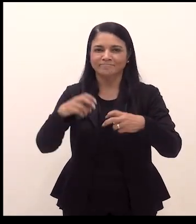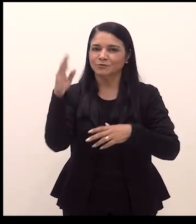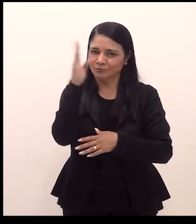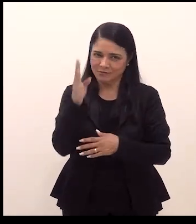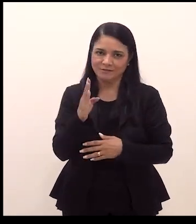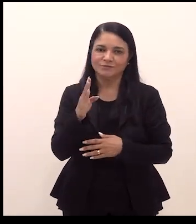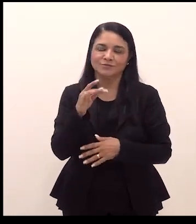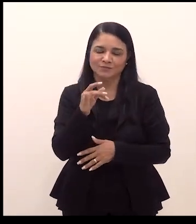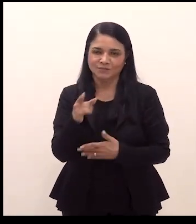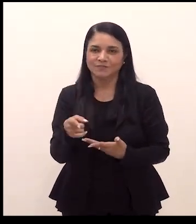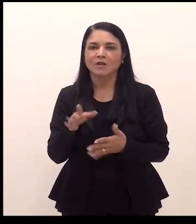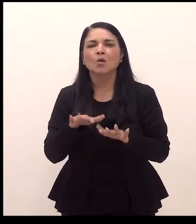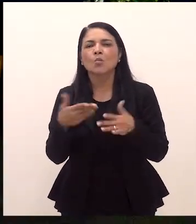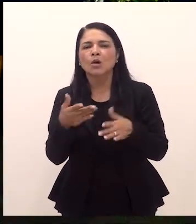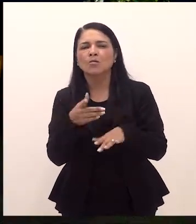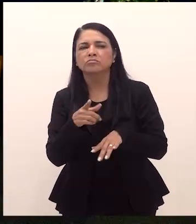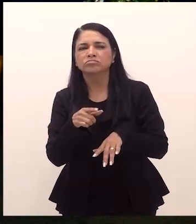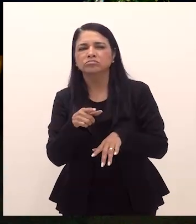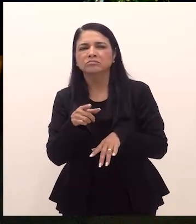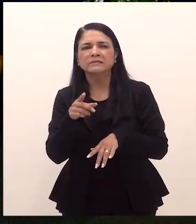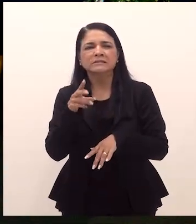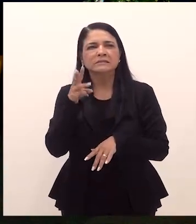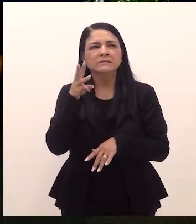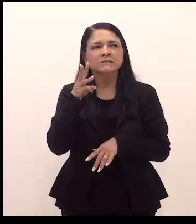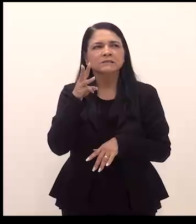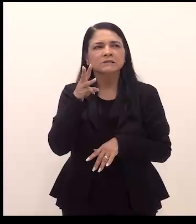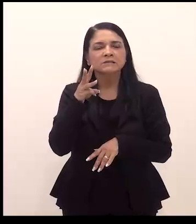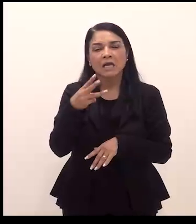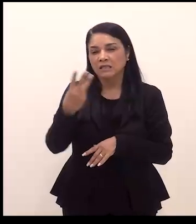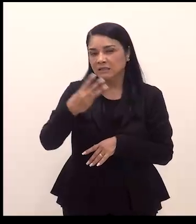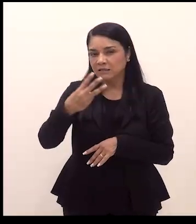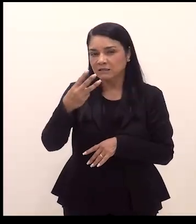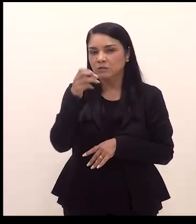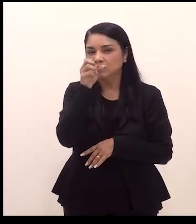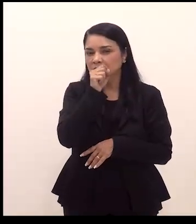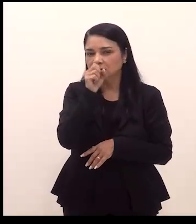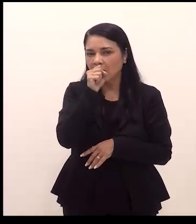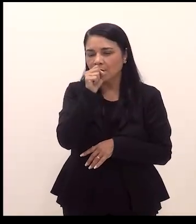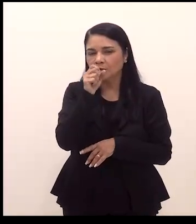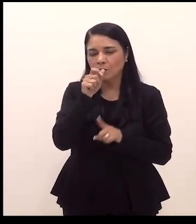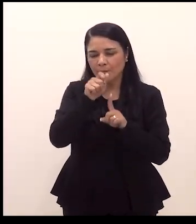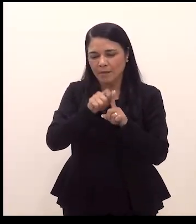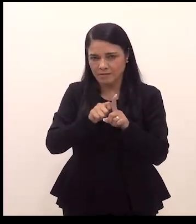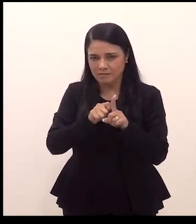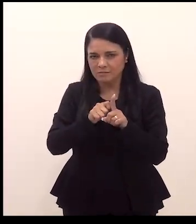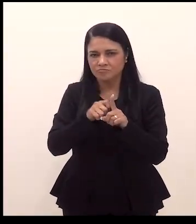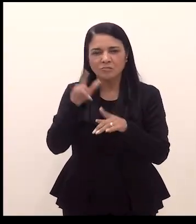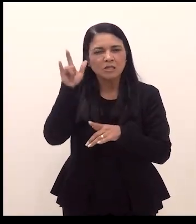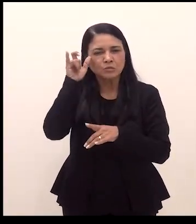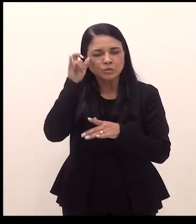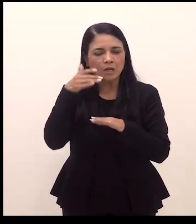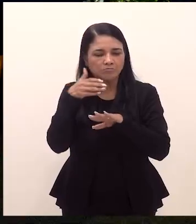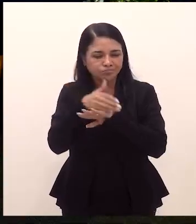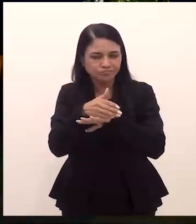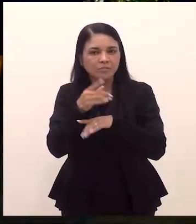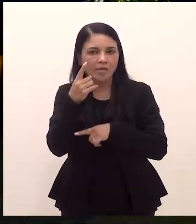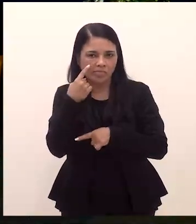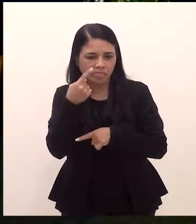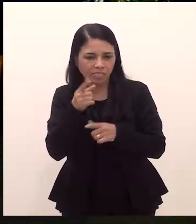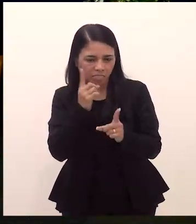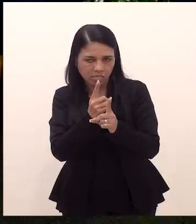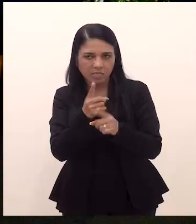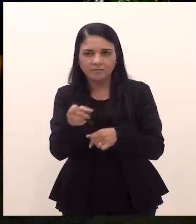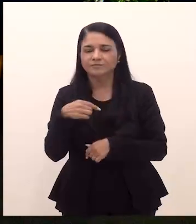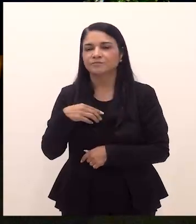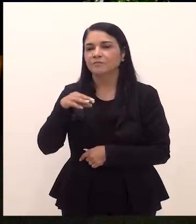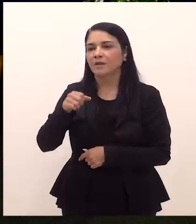Rio de Janeiro, quiçá no Brasil. E acontece quando, você sabe? Se eu não me engano, é todo o terceiro sábado do mês. Pronto. Ou segundo ou terceiro. É só entrar no Instagram dele. É só procurar que vai